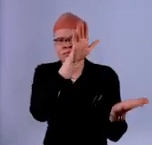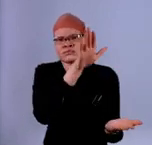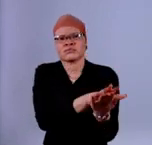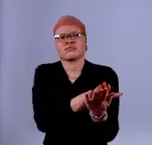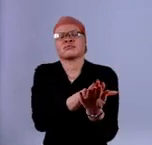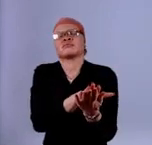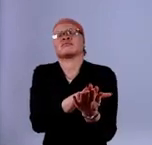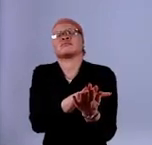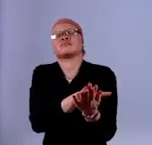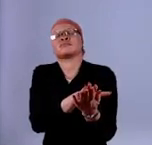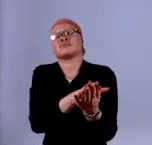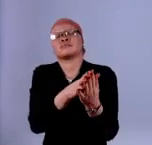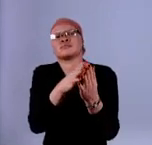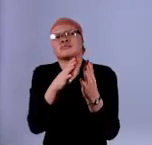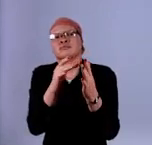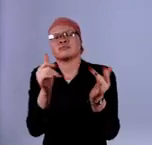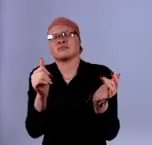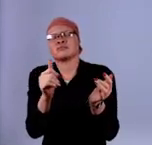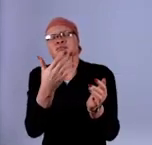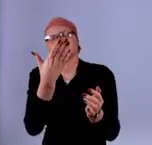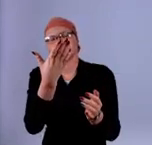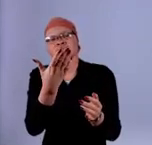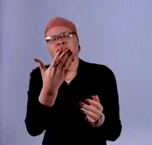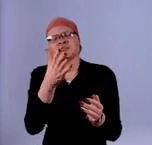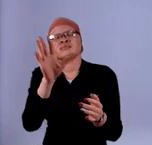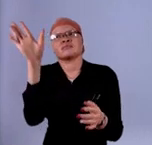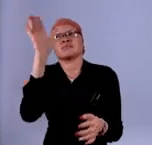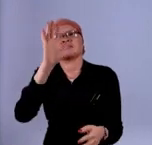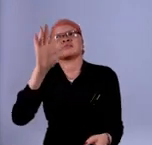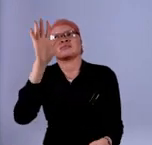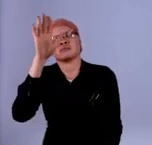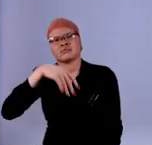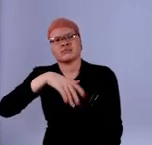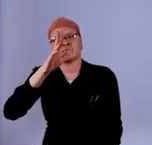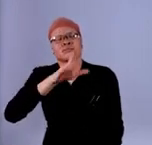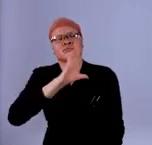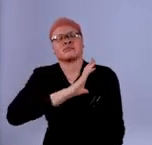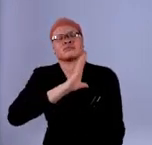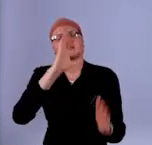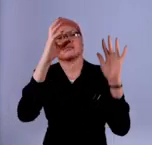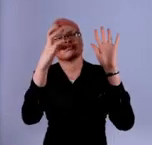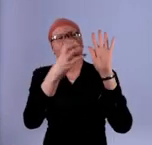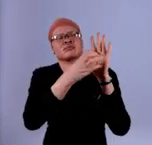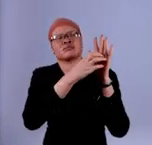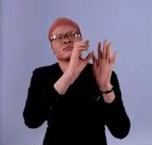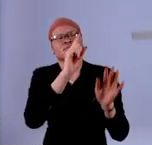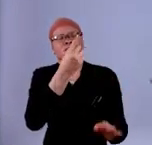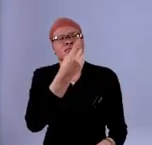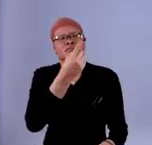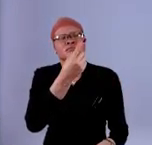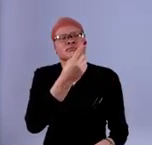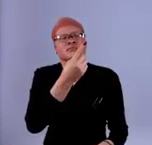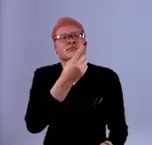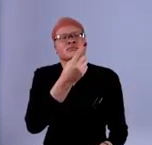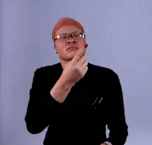branco e as áreas coloridas temos estas figuras nós temos esta